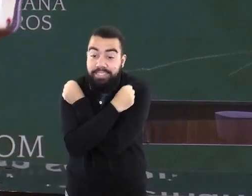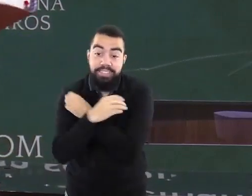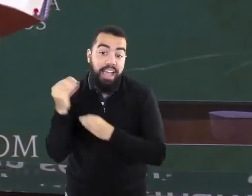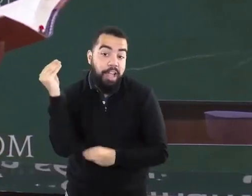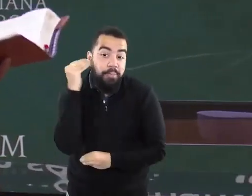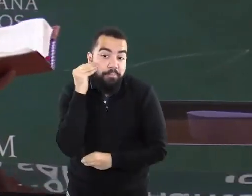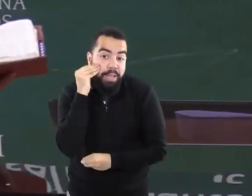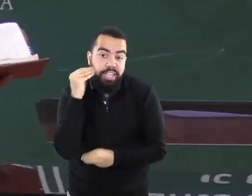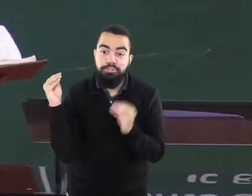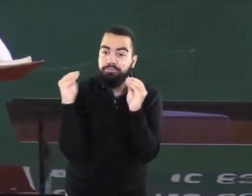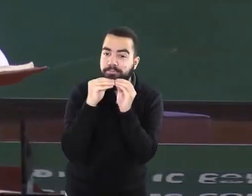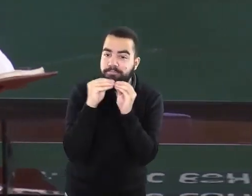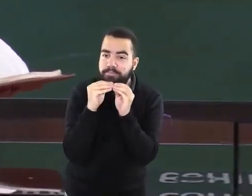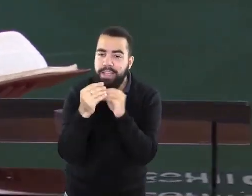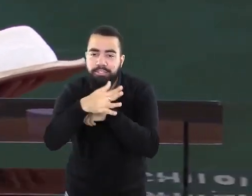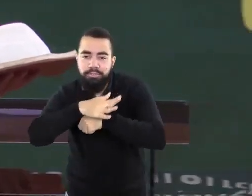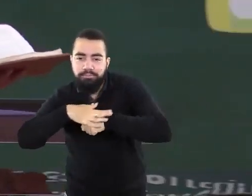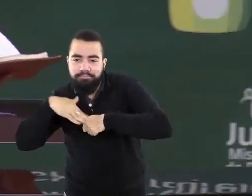é afago,